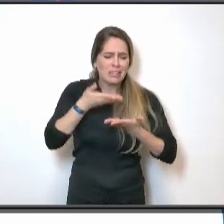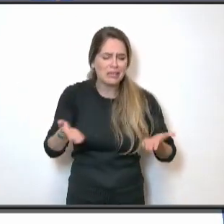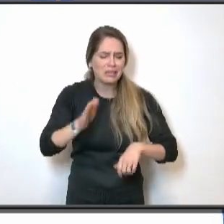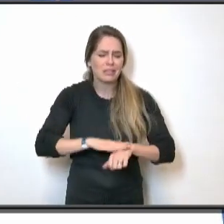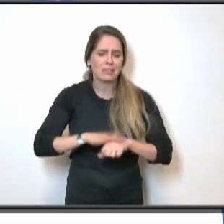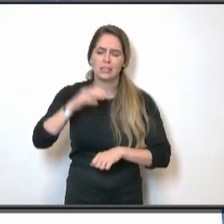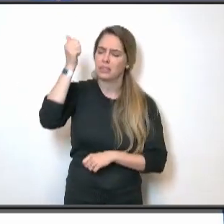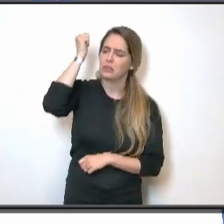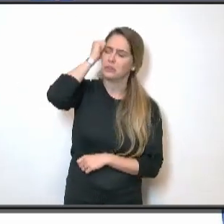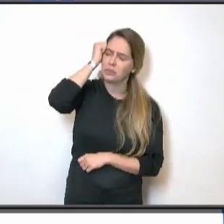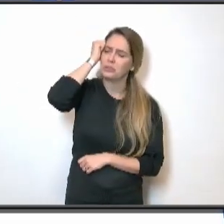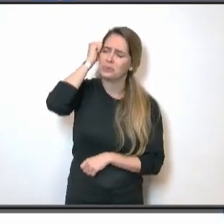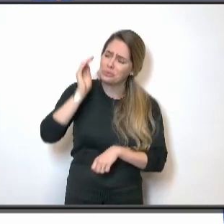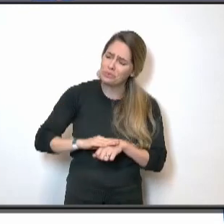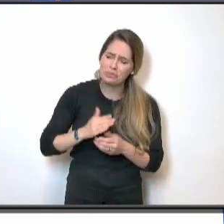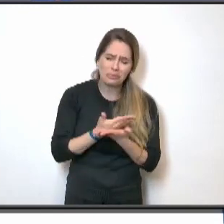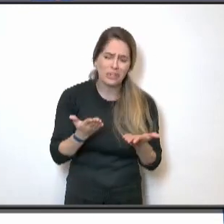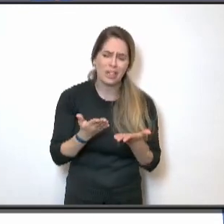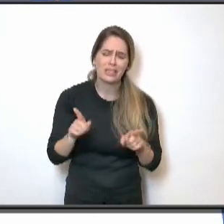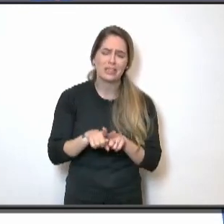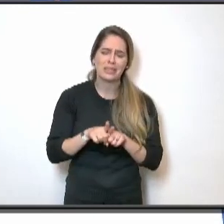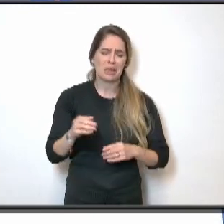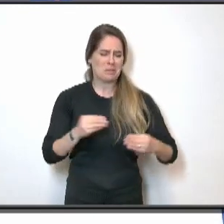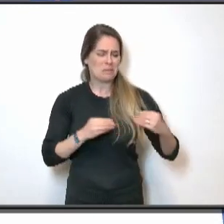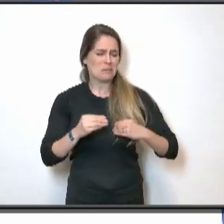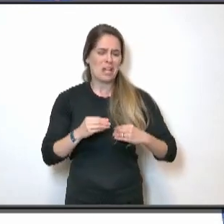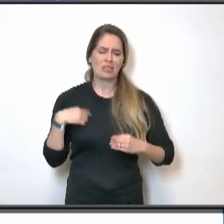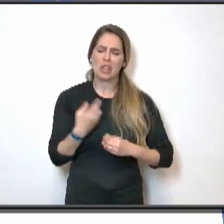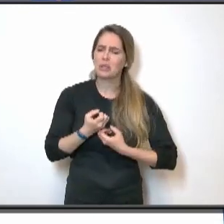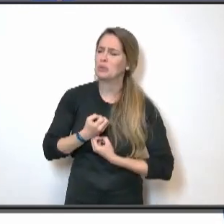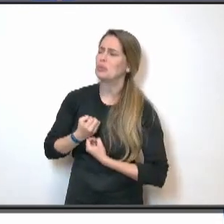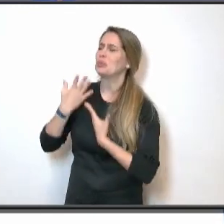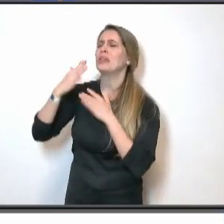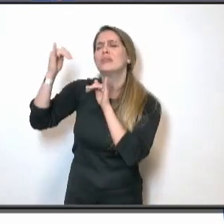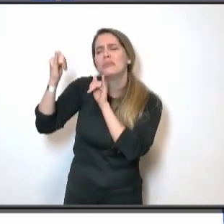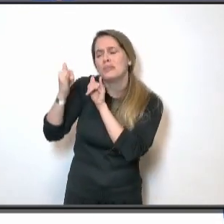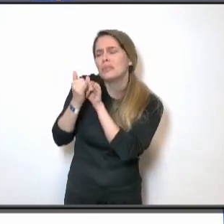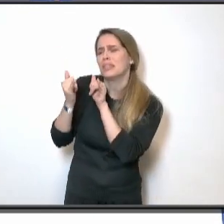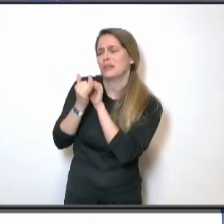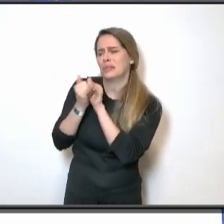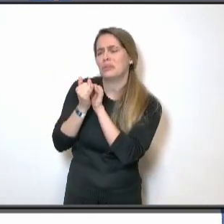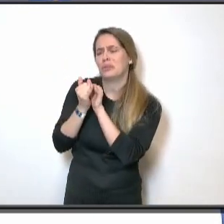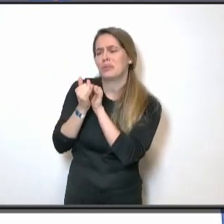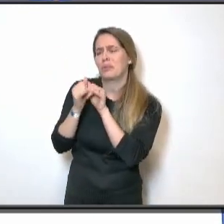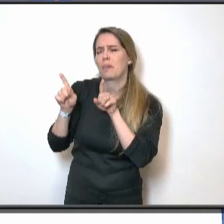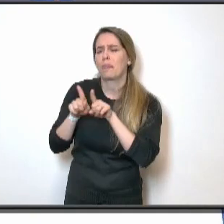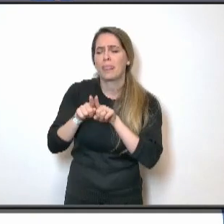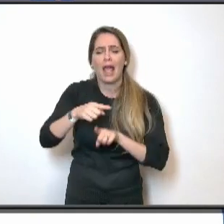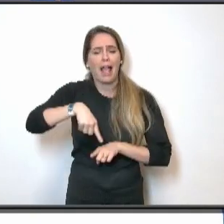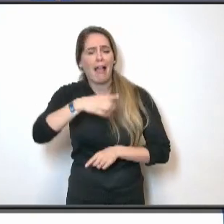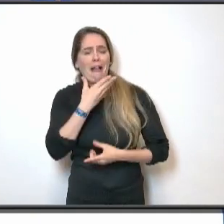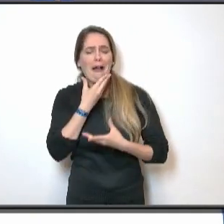Pai, arrependimento. Perdoa os pecados confessados nessa manhã. Traz esses homens e mulheres